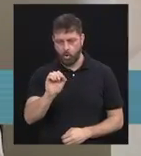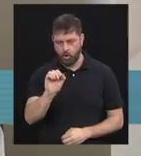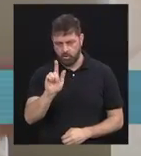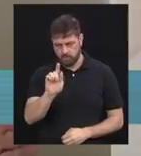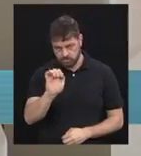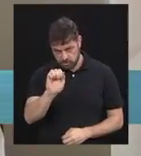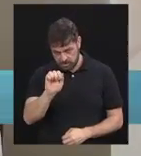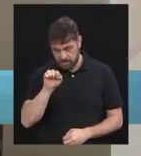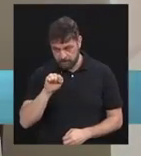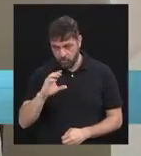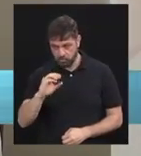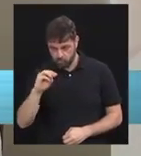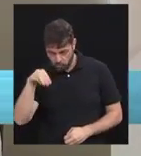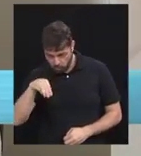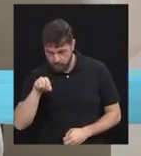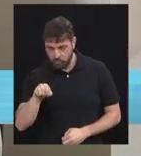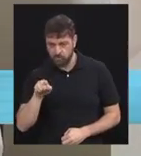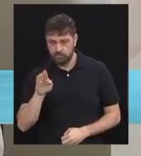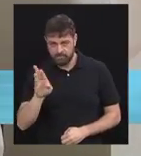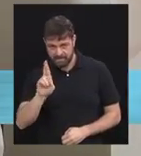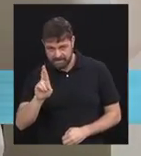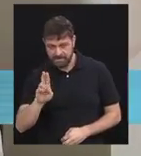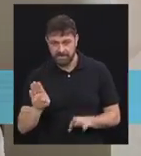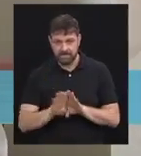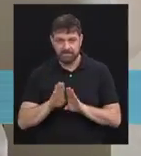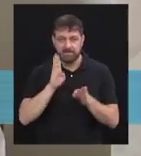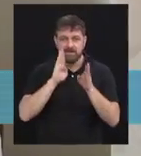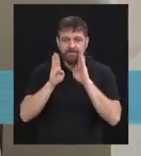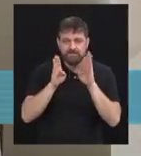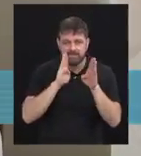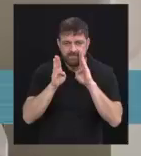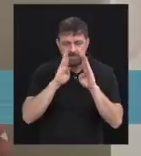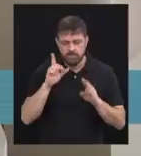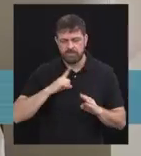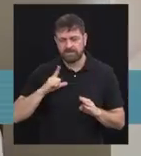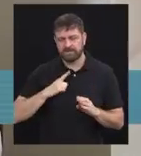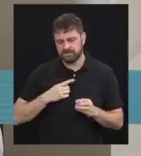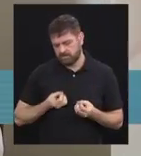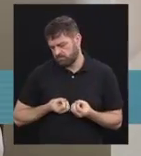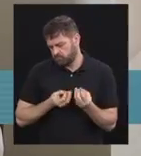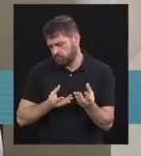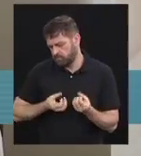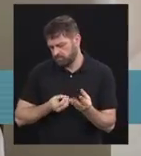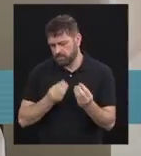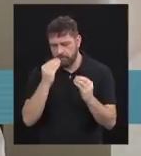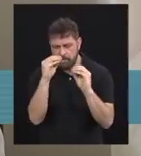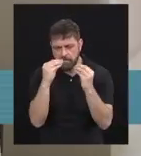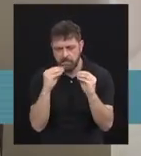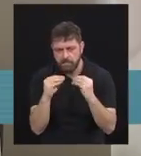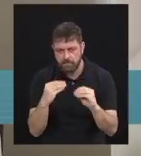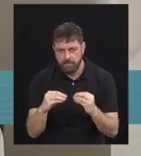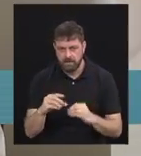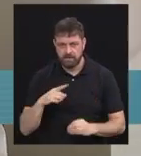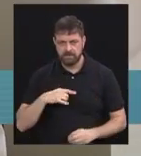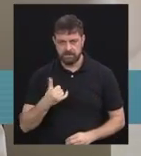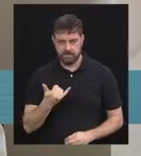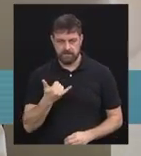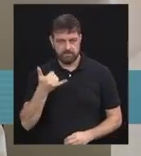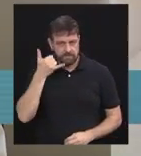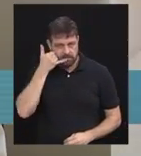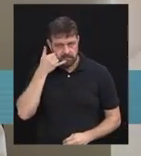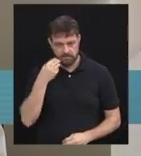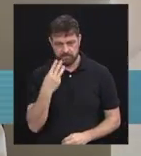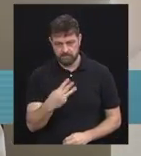www.oncologia.com.br. Temos um Facebook também, onde tem uma série de informações. E temos um telefone, que